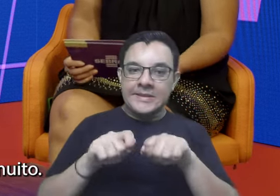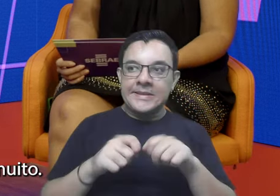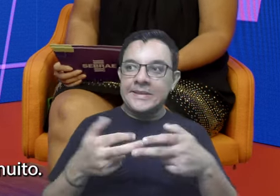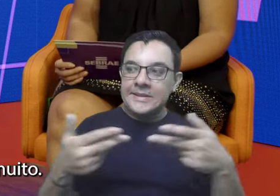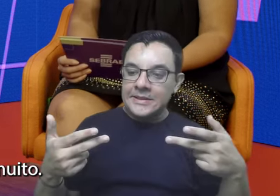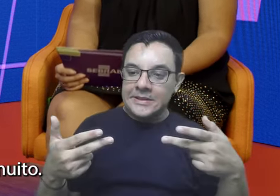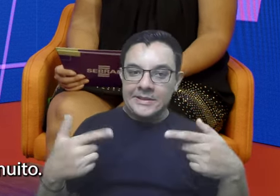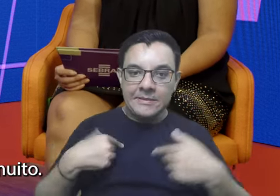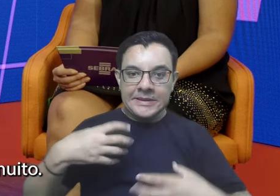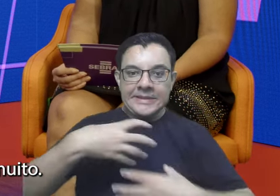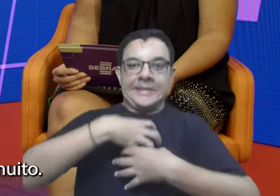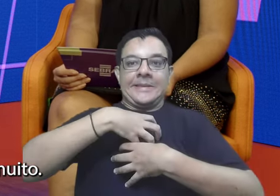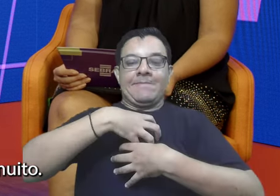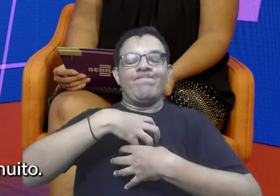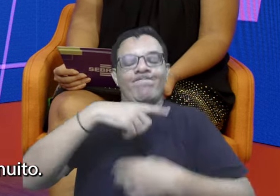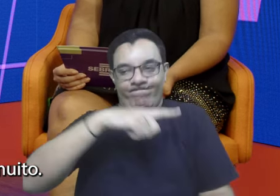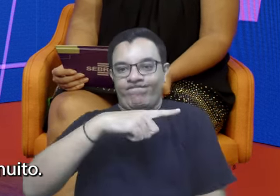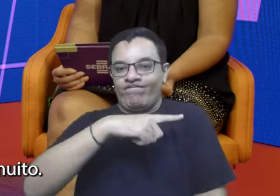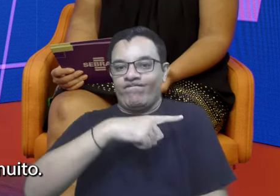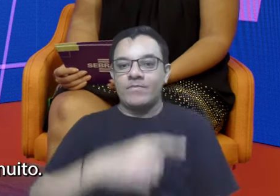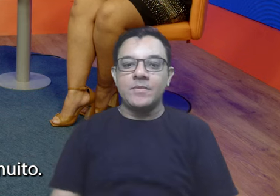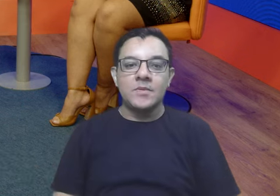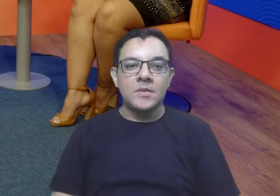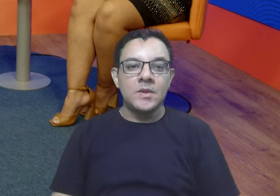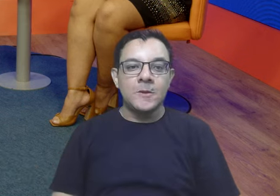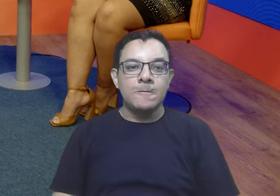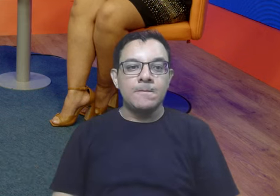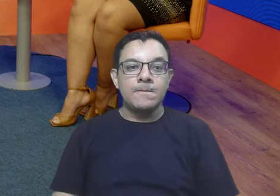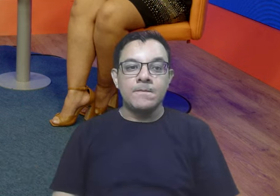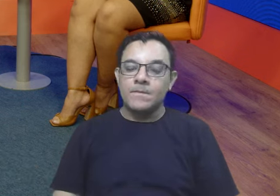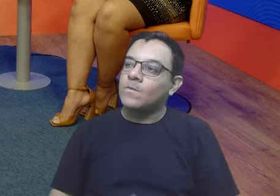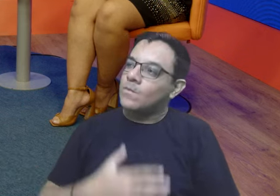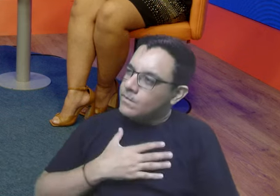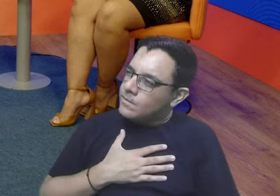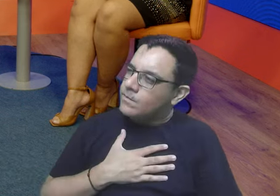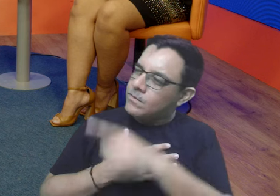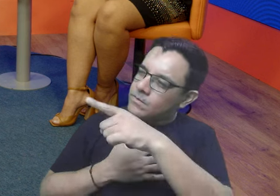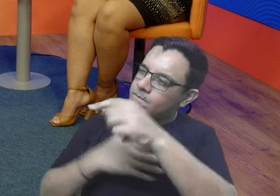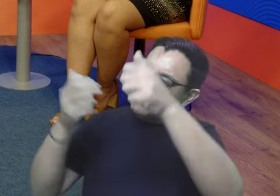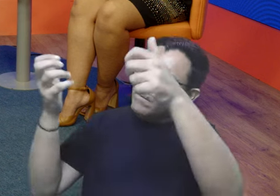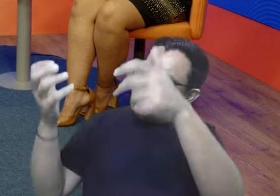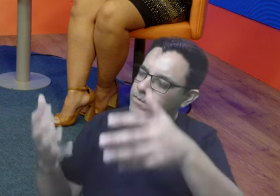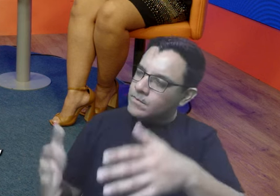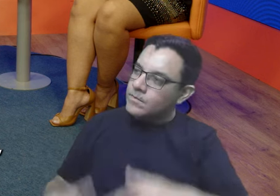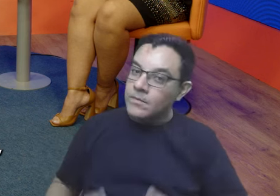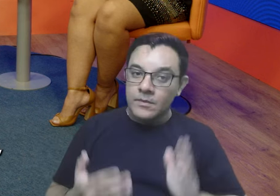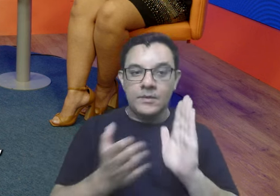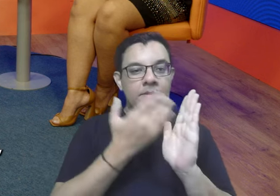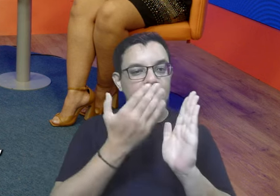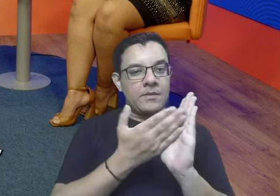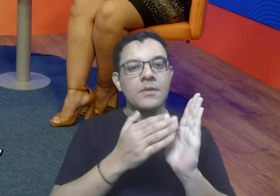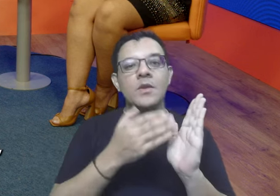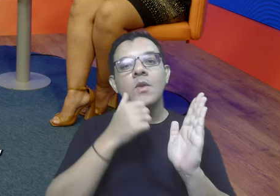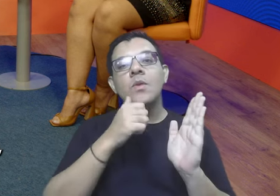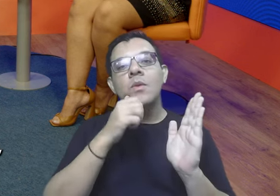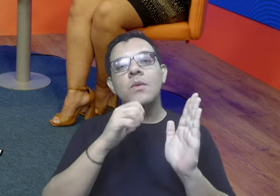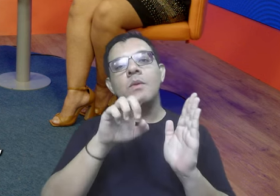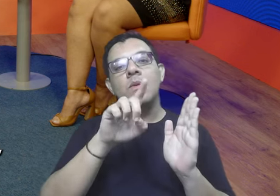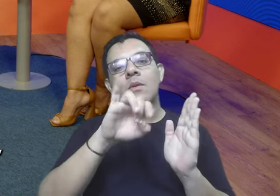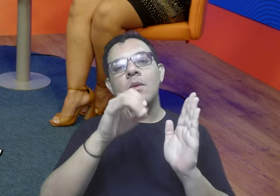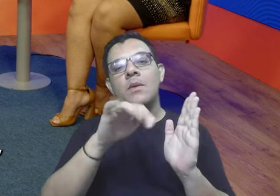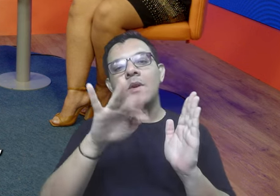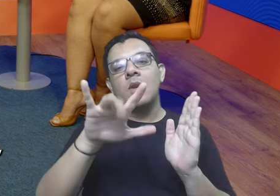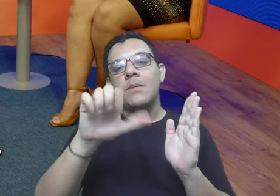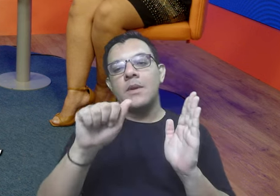alguma coisa porque tá me impactando muito né É eu gosto dessa sua fala o o livro da damila Ribeiro o